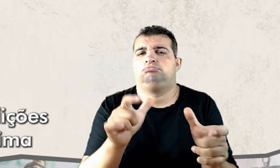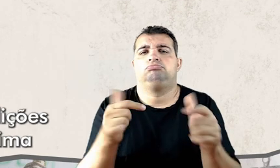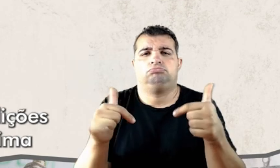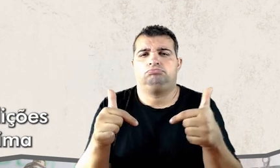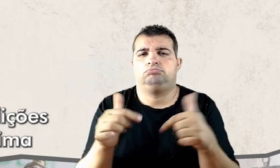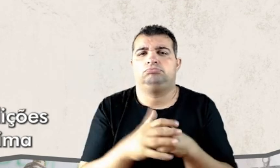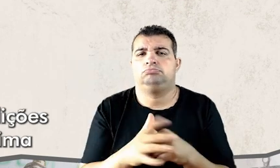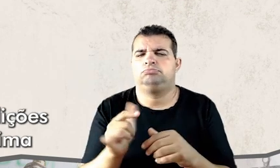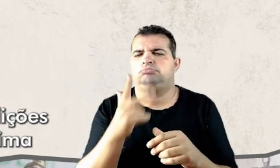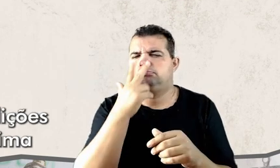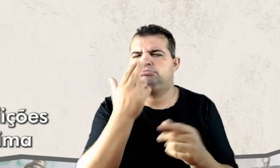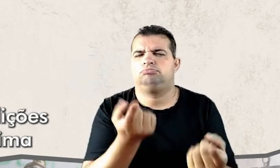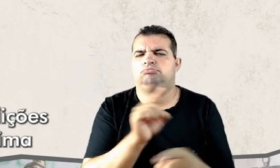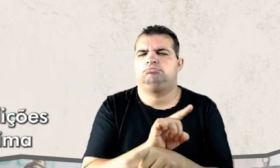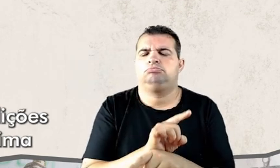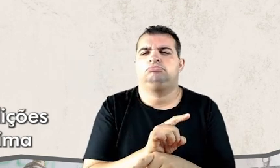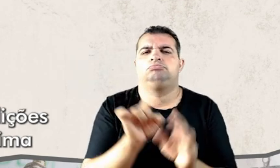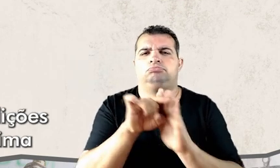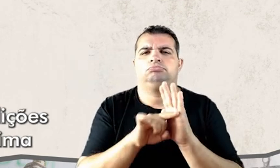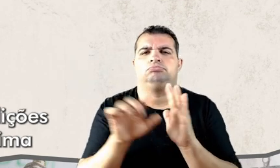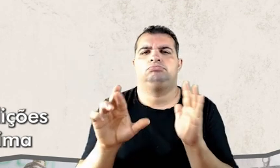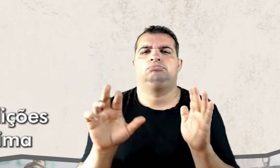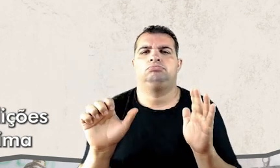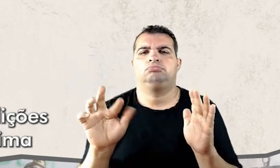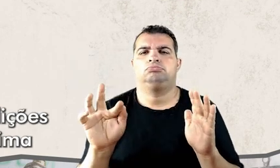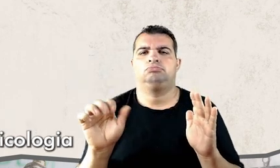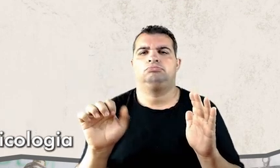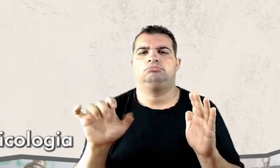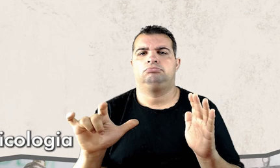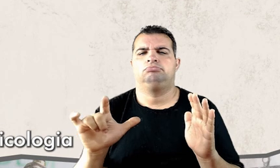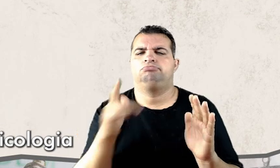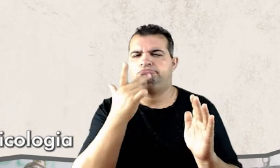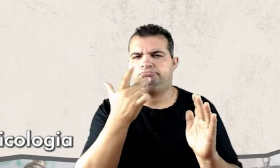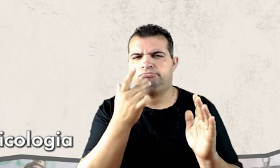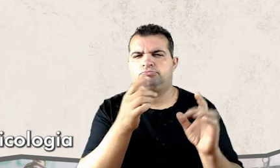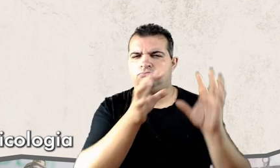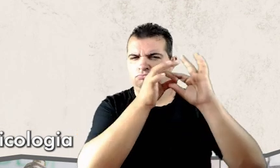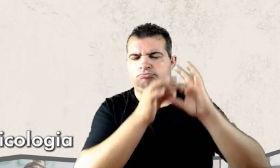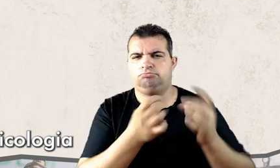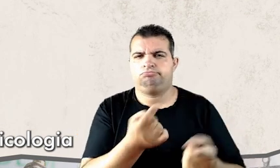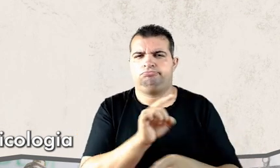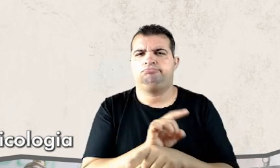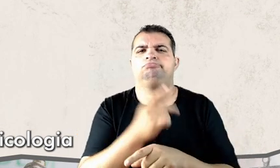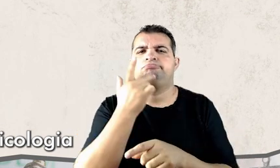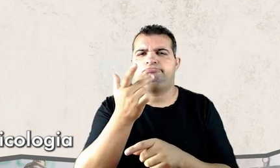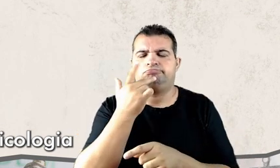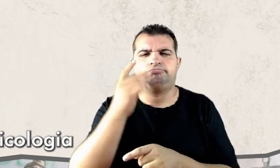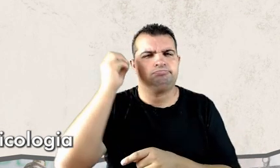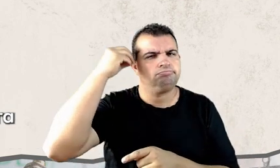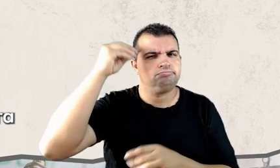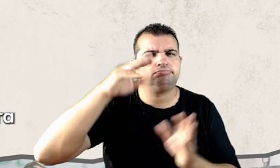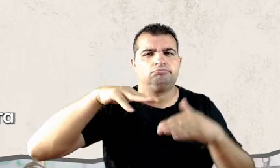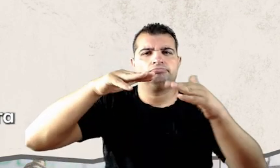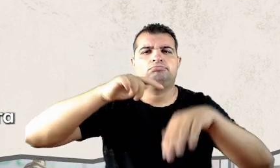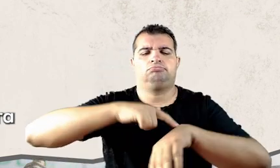obra. É, então, um momento de contradições. E o pesquisador Rafael Alves Lima diz que os paradoxos que envolvem o desenvolvimento da